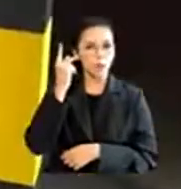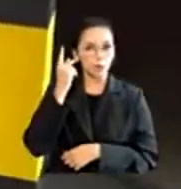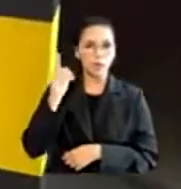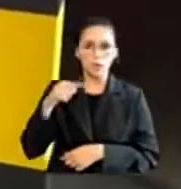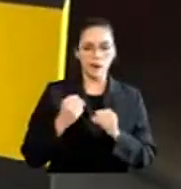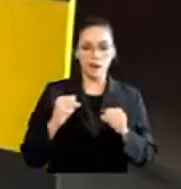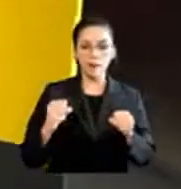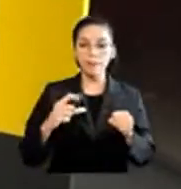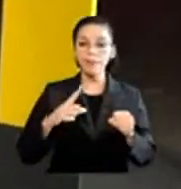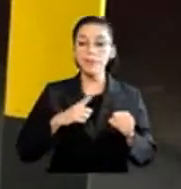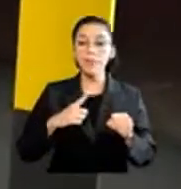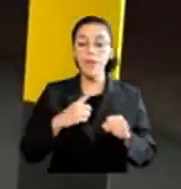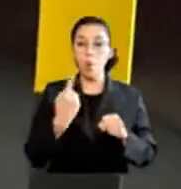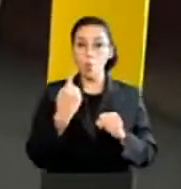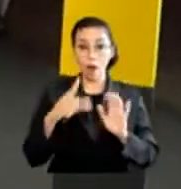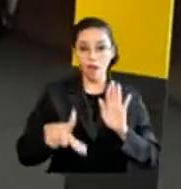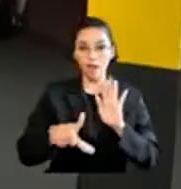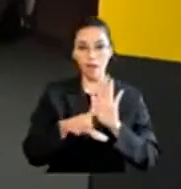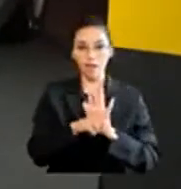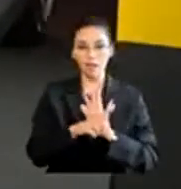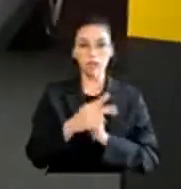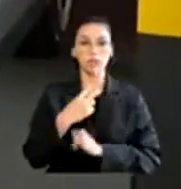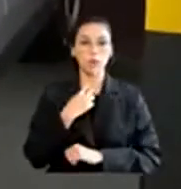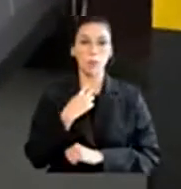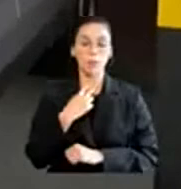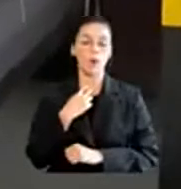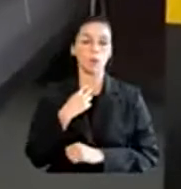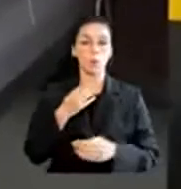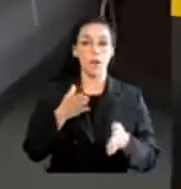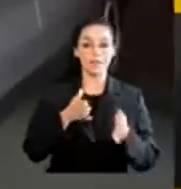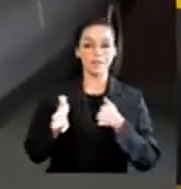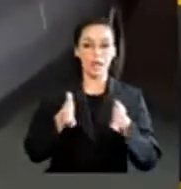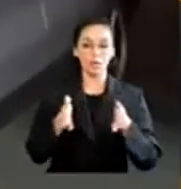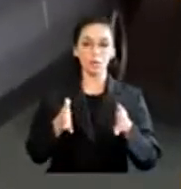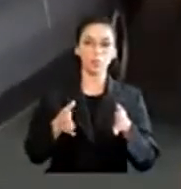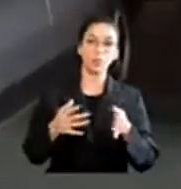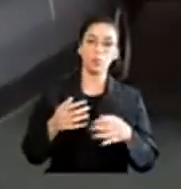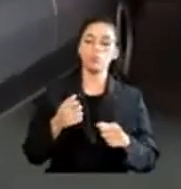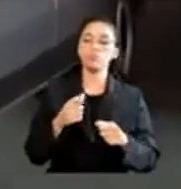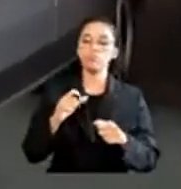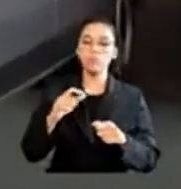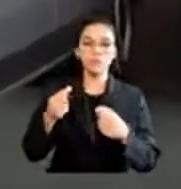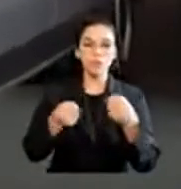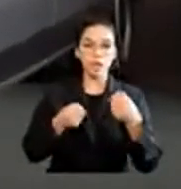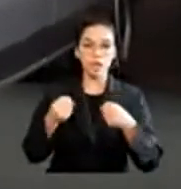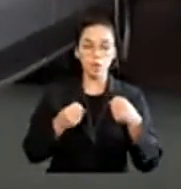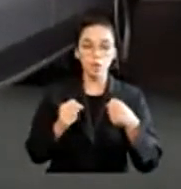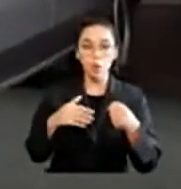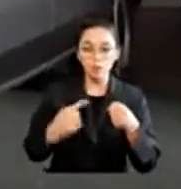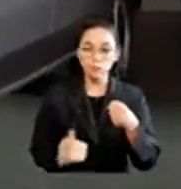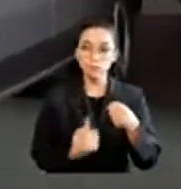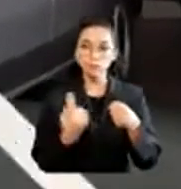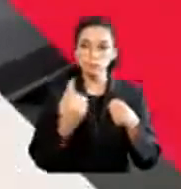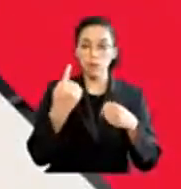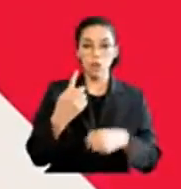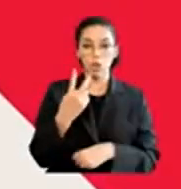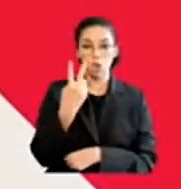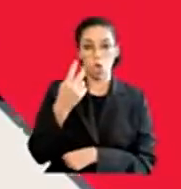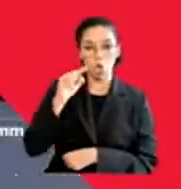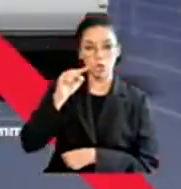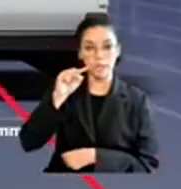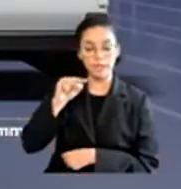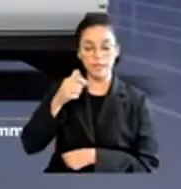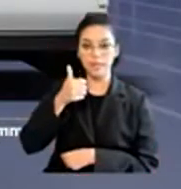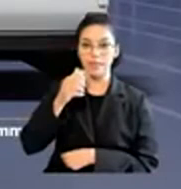lei que restringe o acesso de veículos com altura superior a 2,10 m em estacionamentos e garagens.